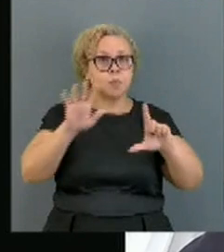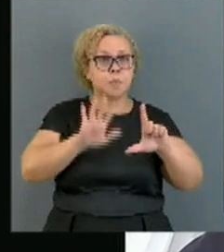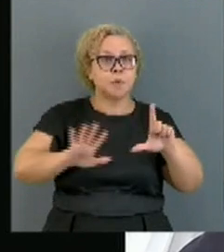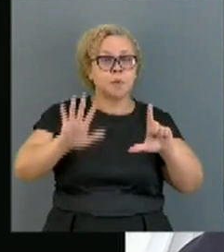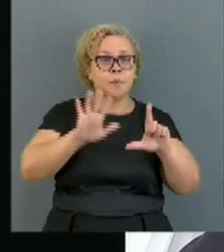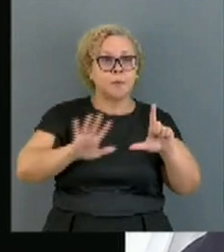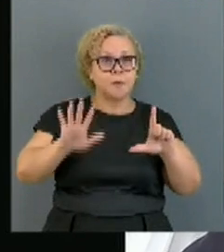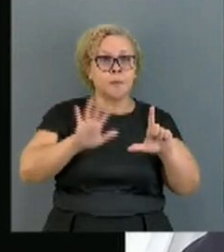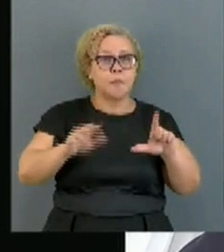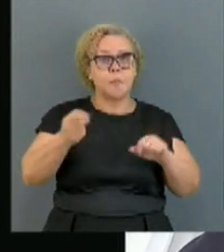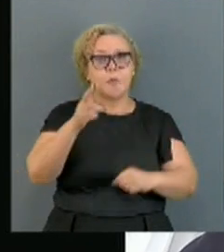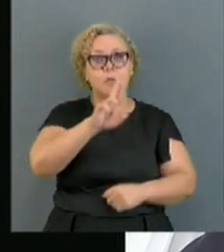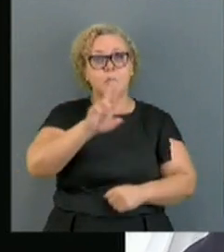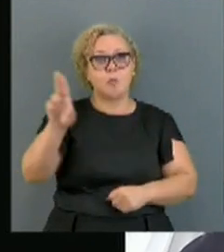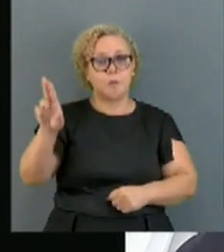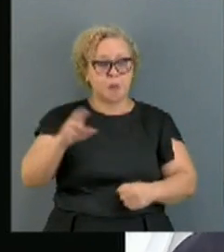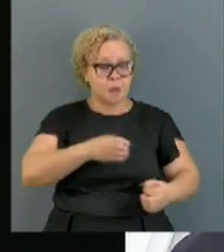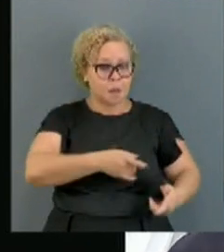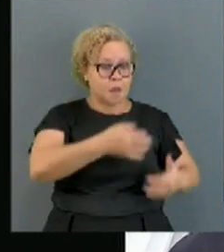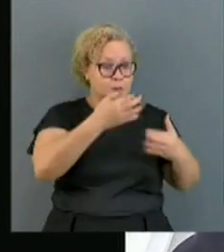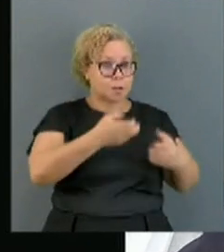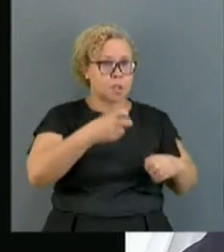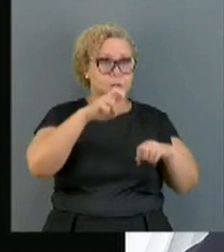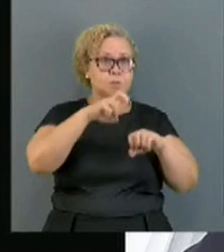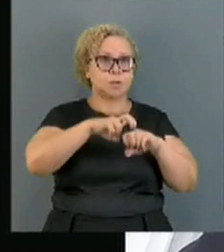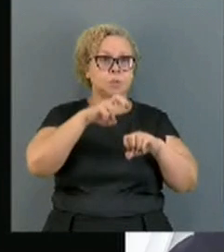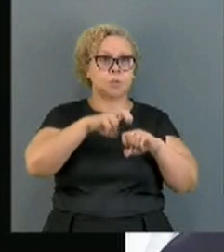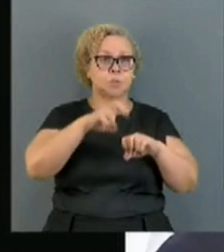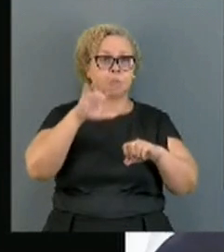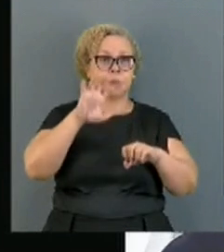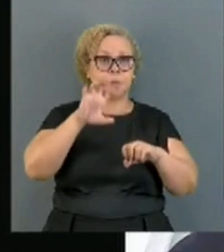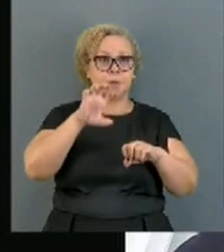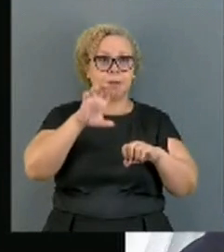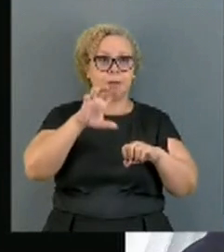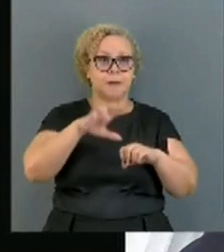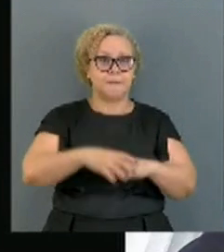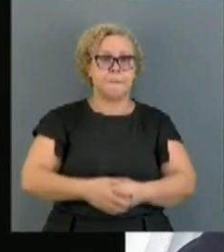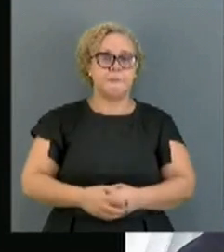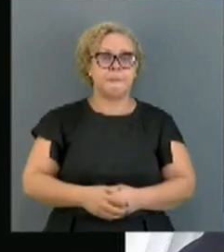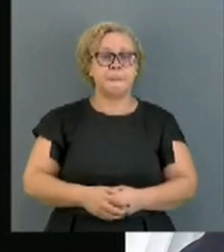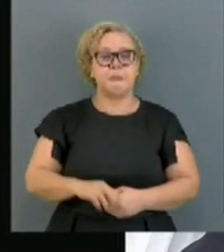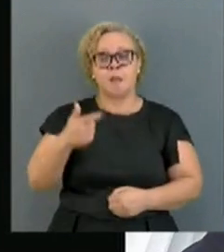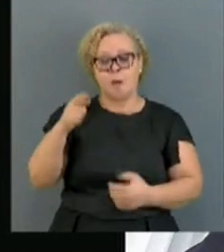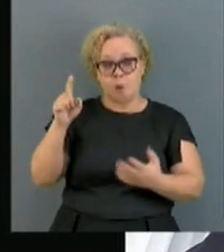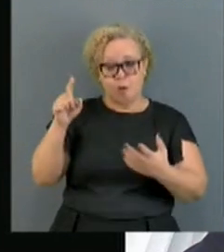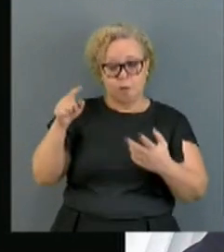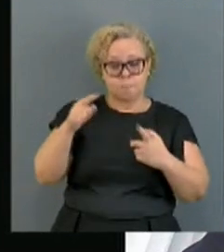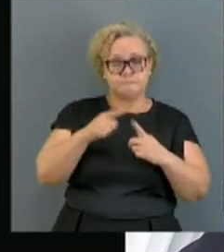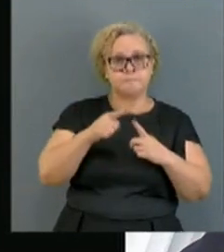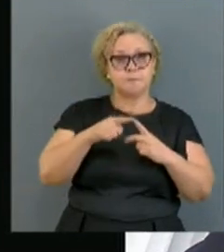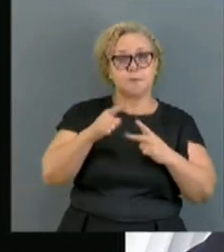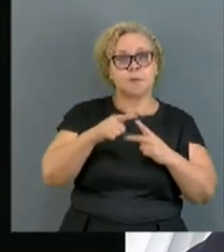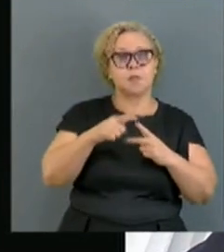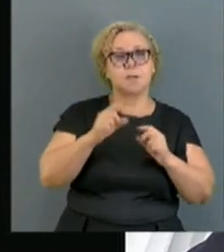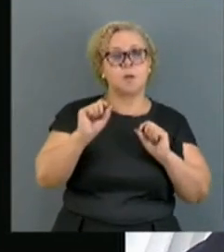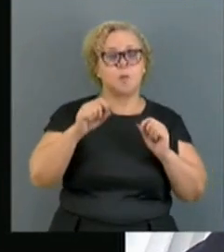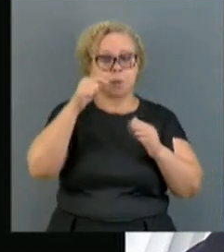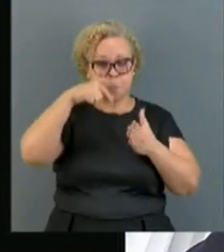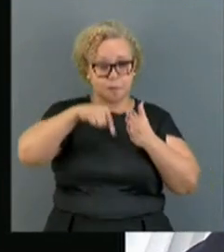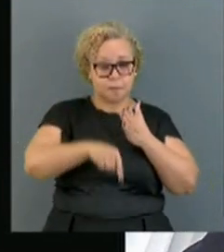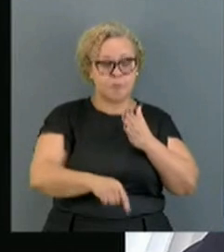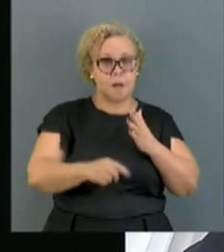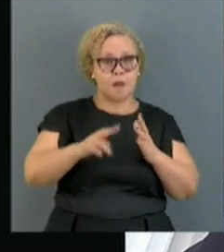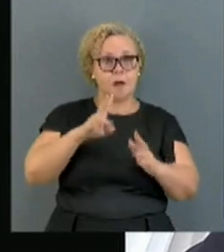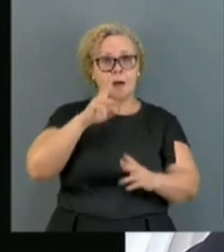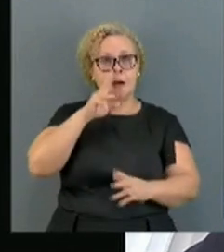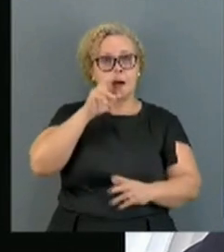falar, que se chama ChatGPT. Tá? Um segundo ponto para aprofundar é reforçar uma questão